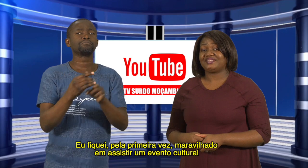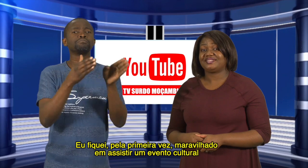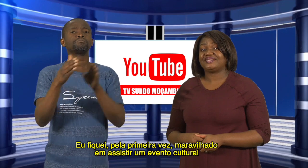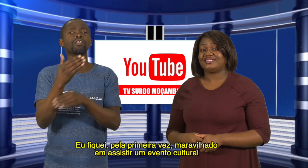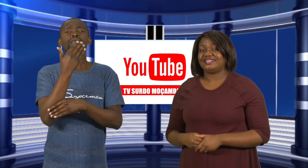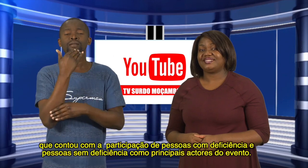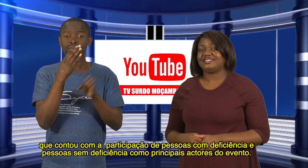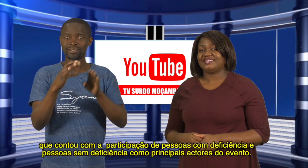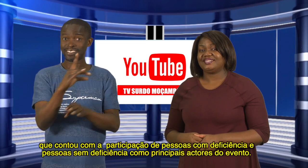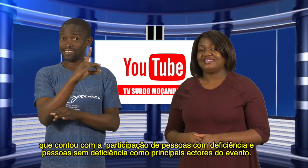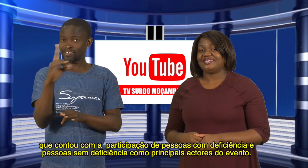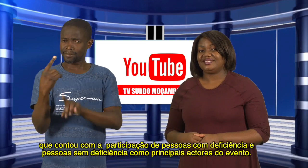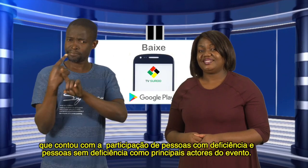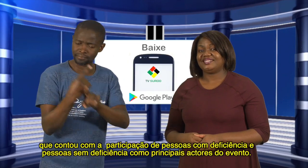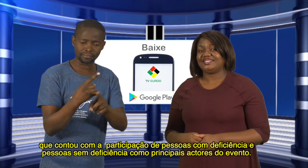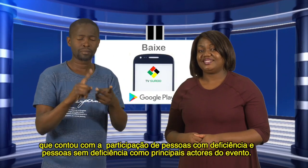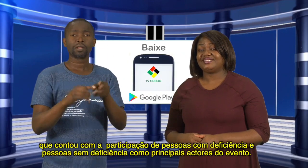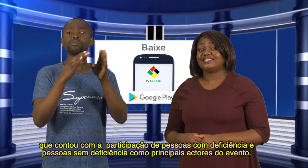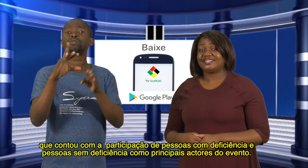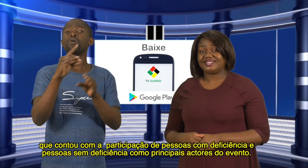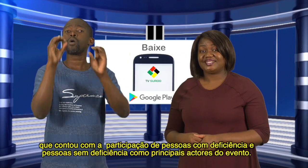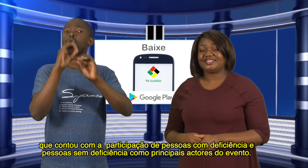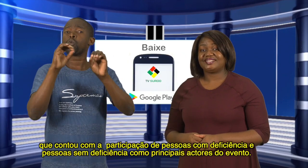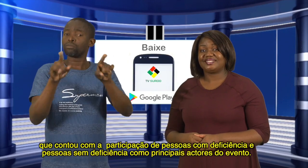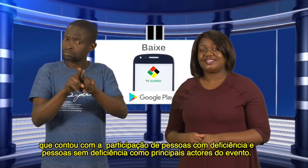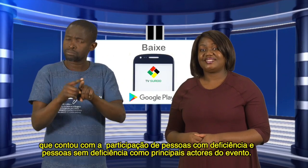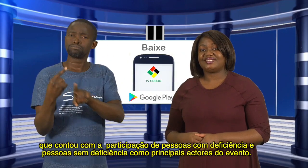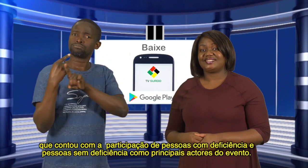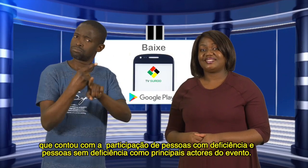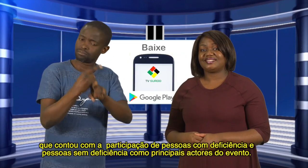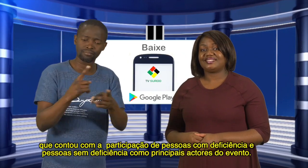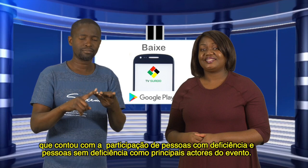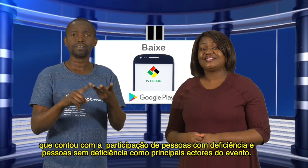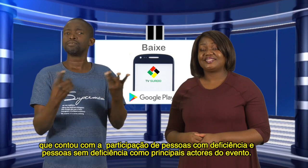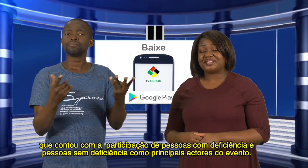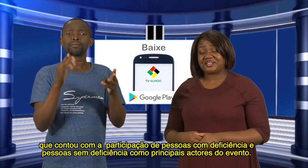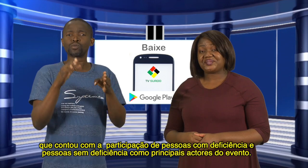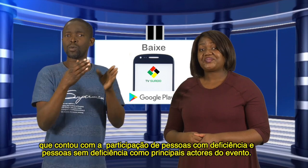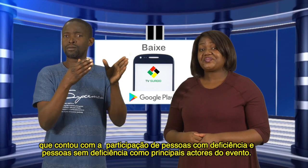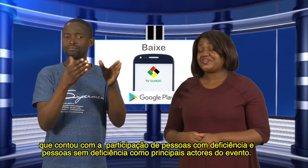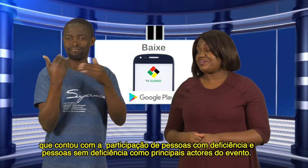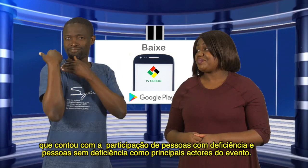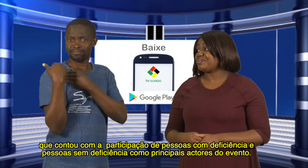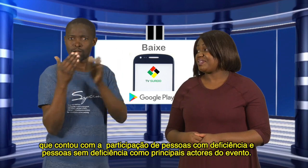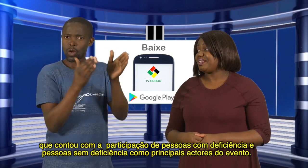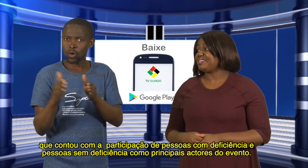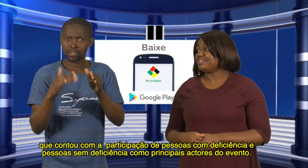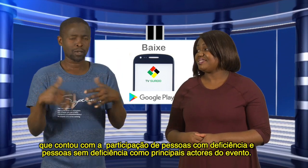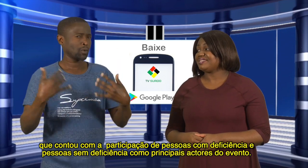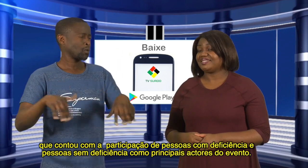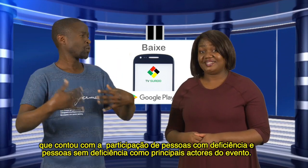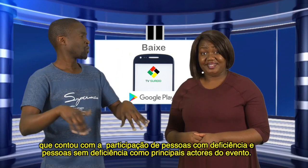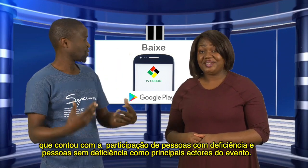evento cultural que contou com a participação de pessoas com deficiência e pessoas sem deficiência como